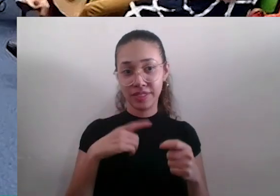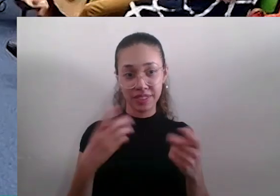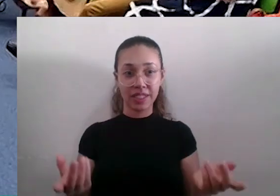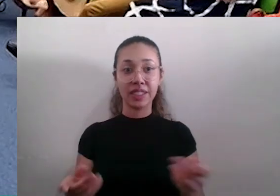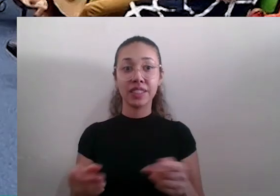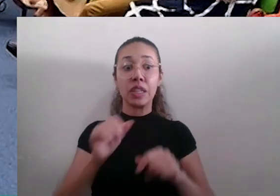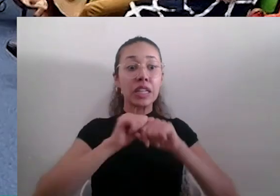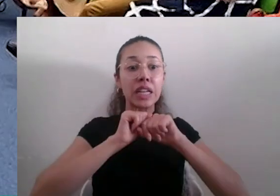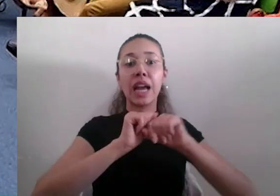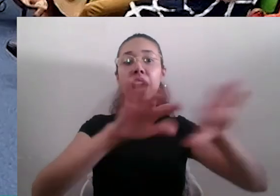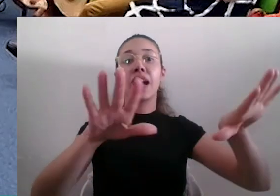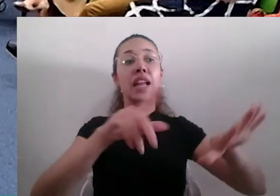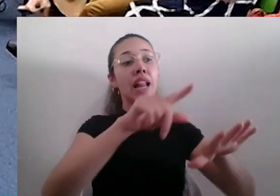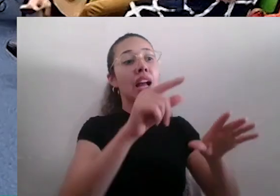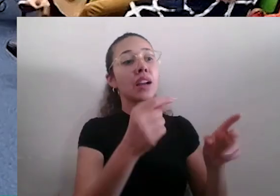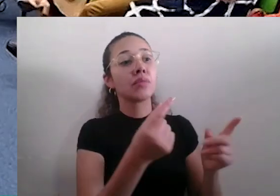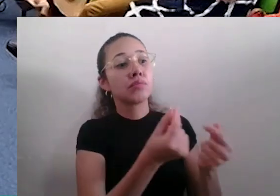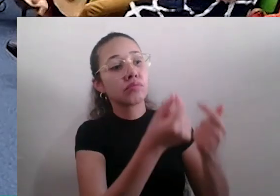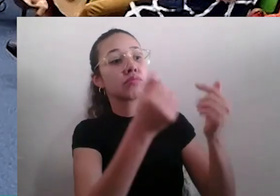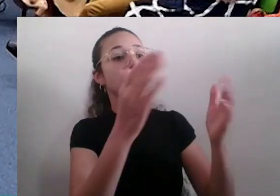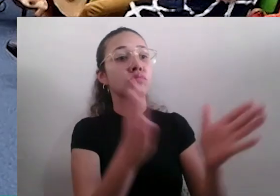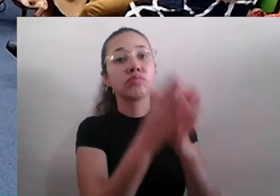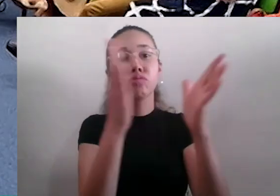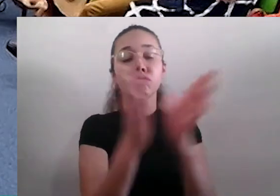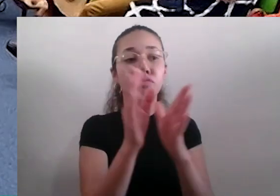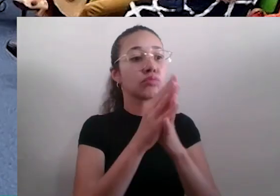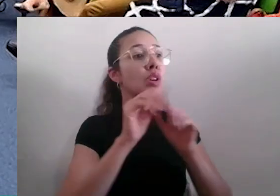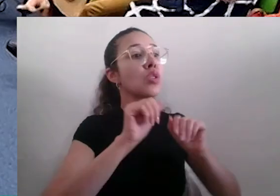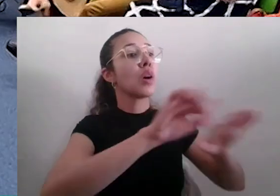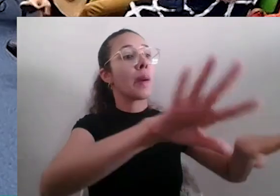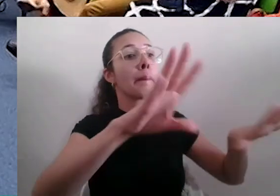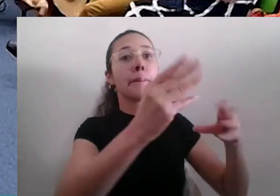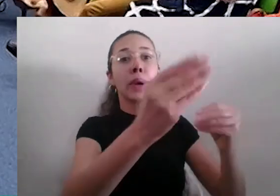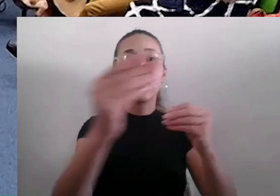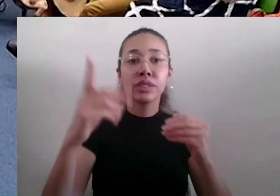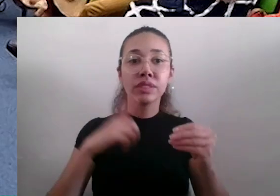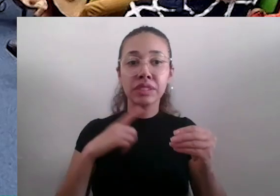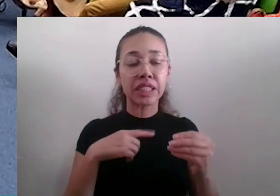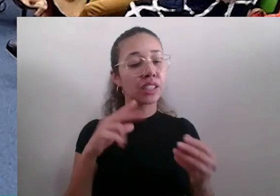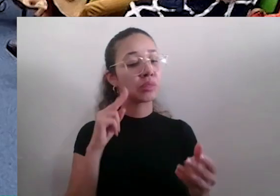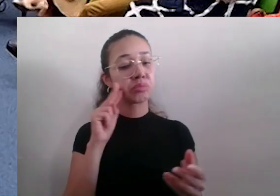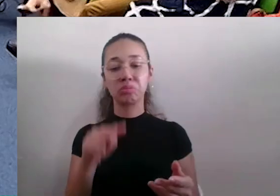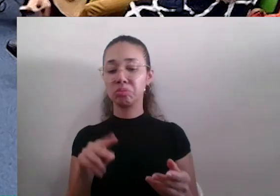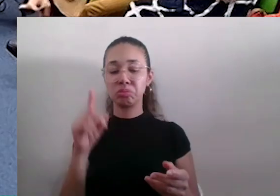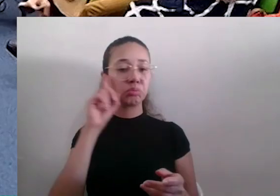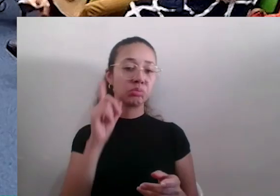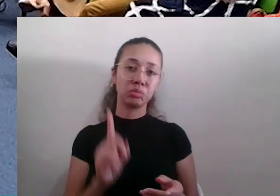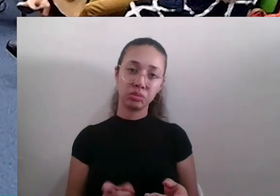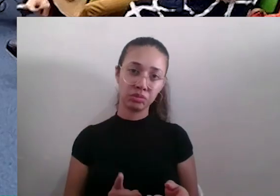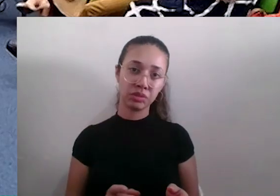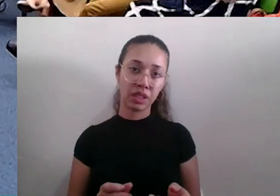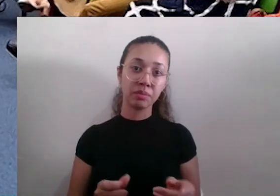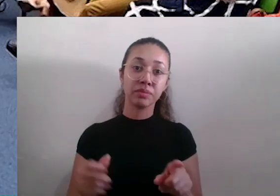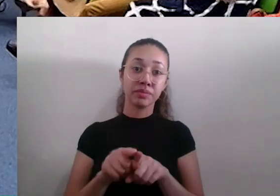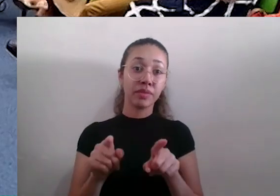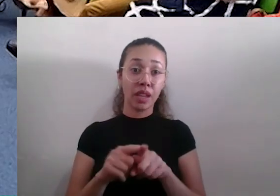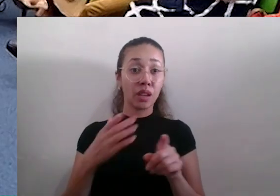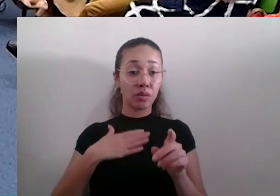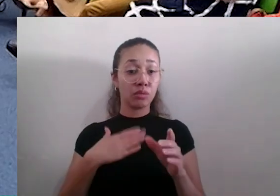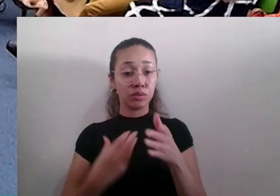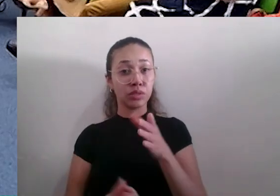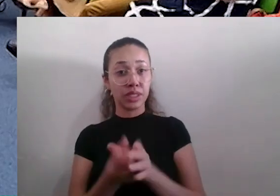divulgam você tem acesso a Muito pouco muito pouco dado com relação à sua própria audiência mesmo que você Produza a gente já